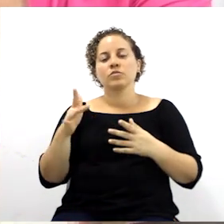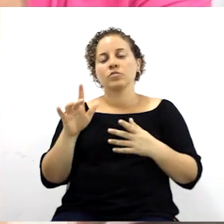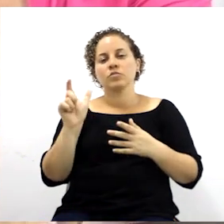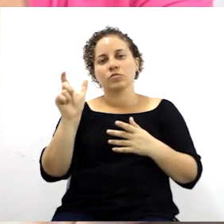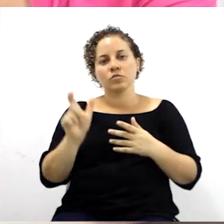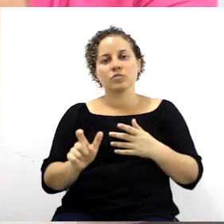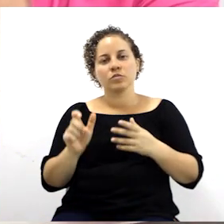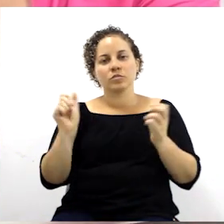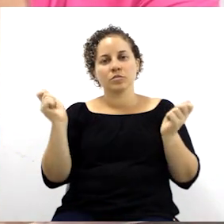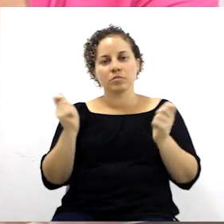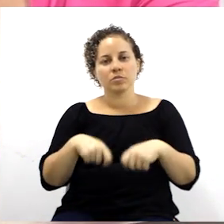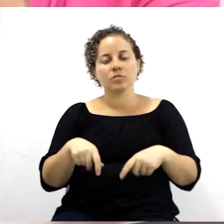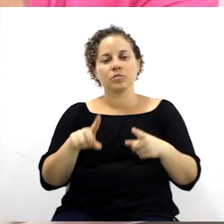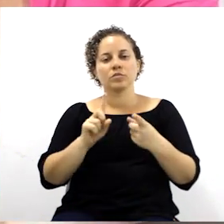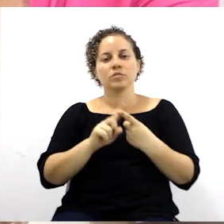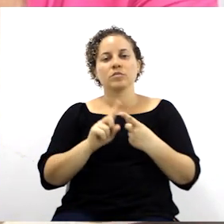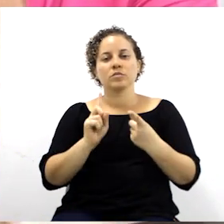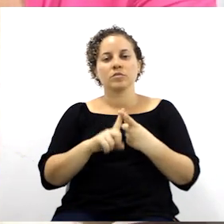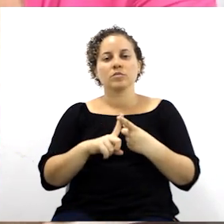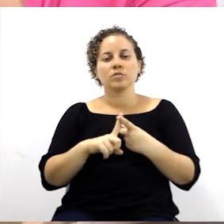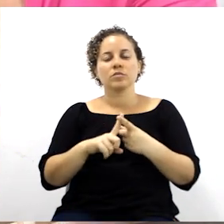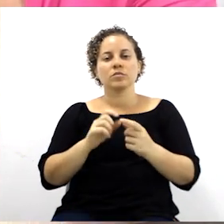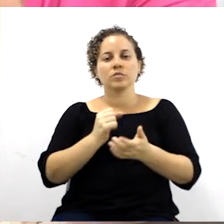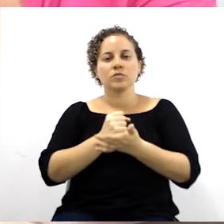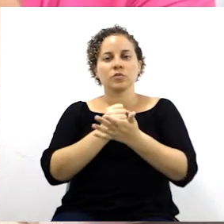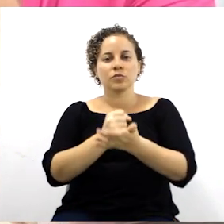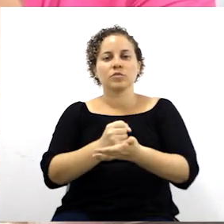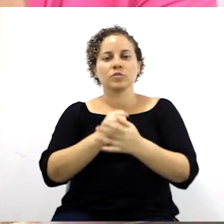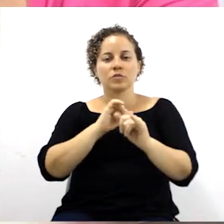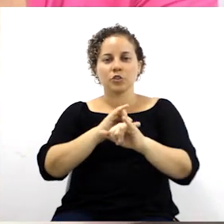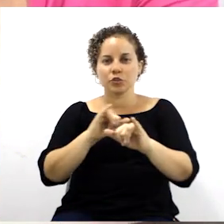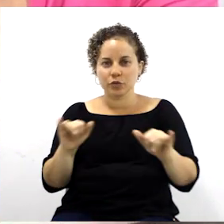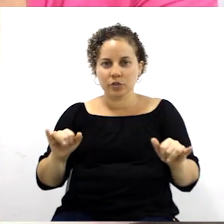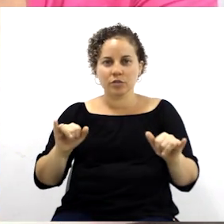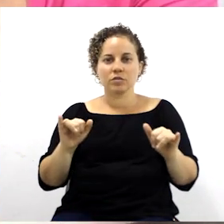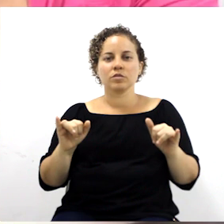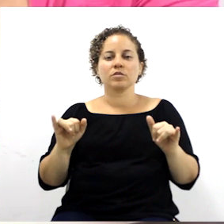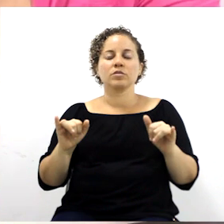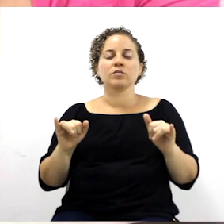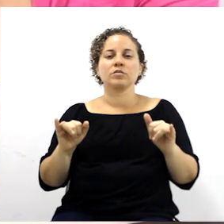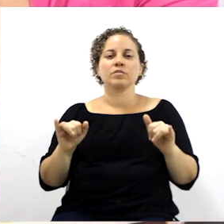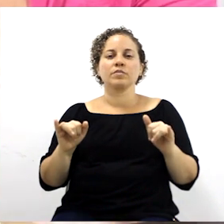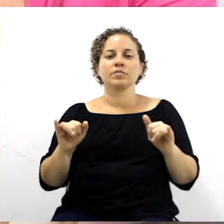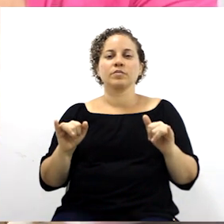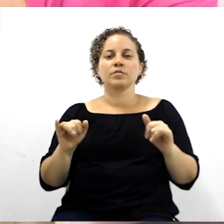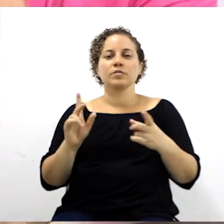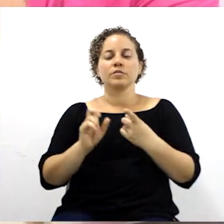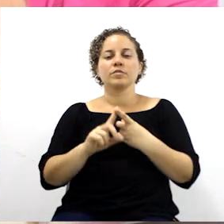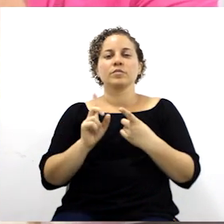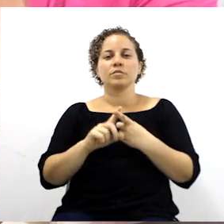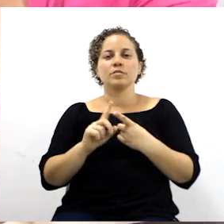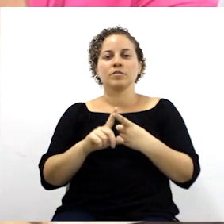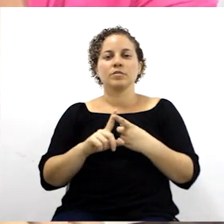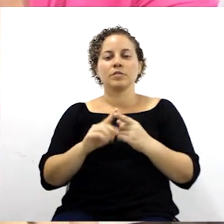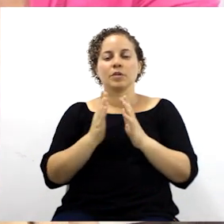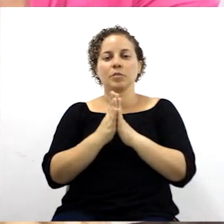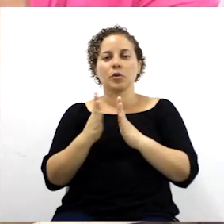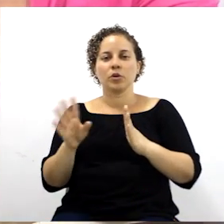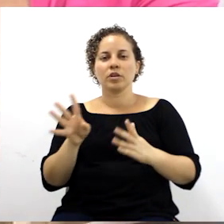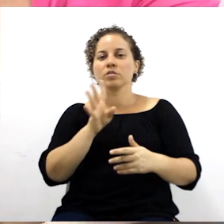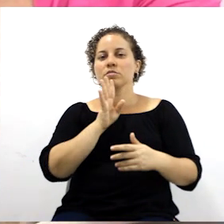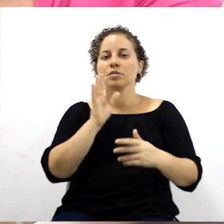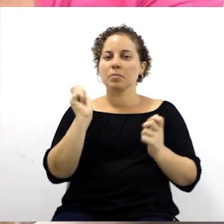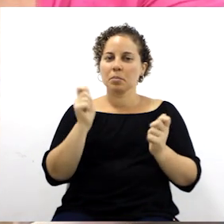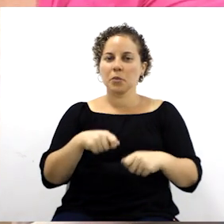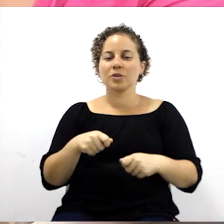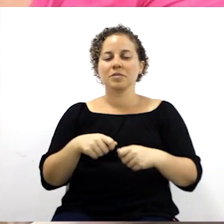elementos que possam também ajudar na divulgação, né? E de forma que realmente a biblioteca possa ser conhecida.